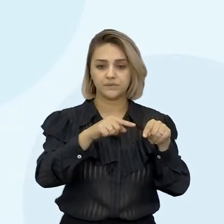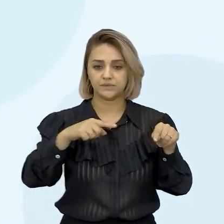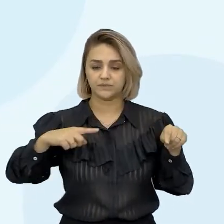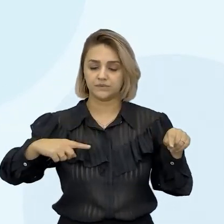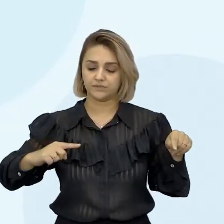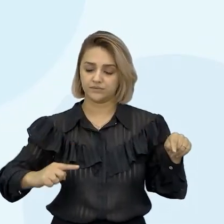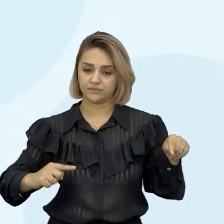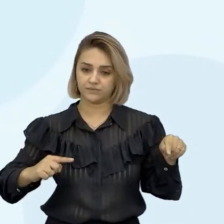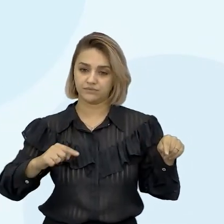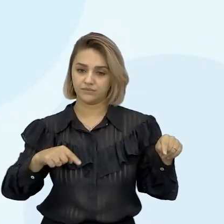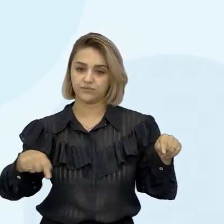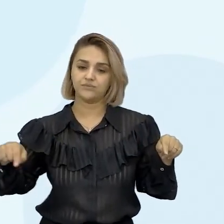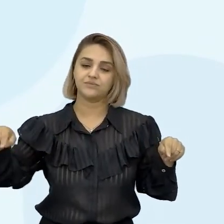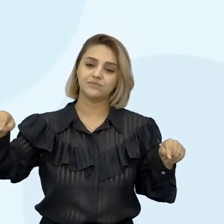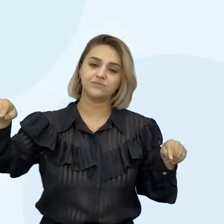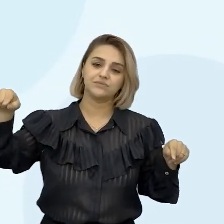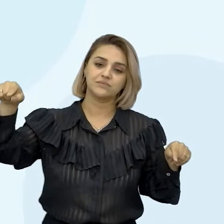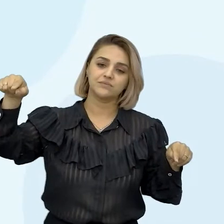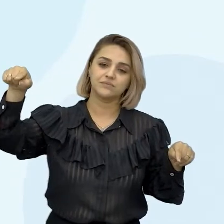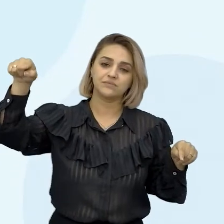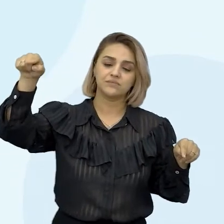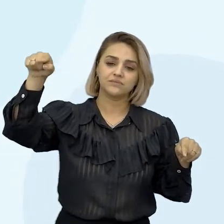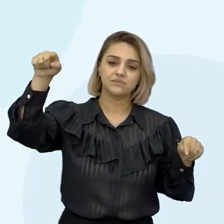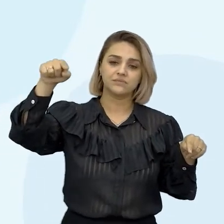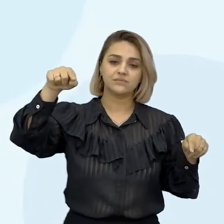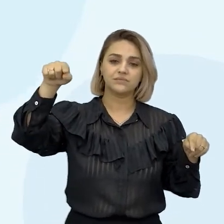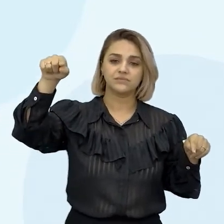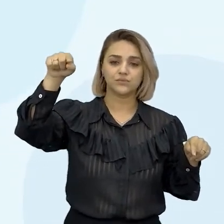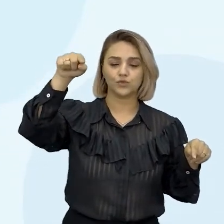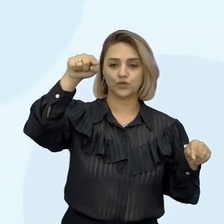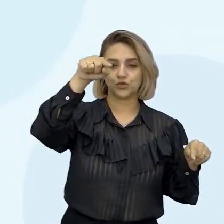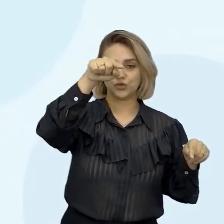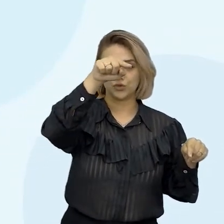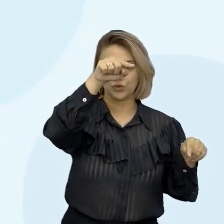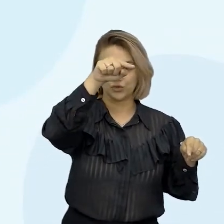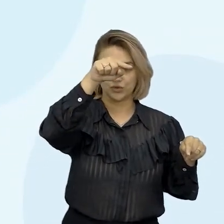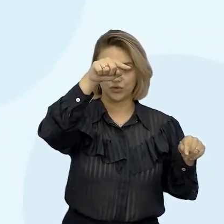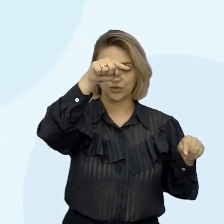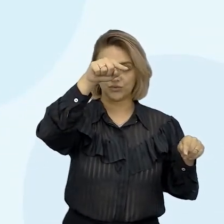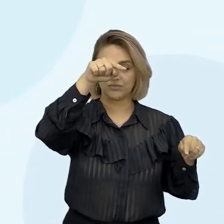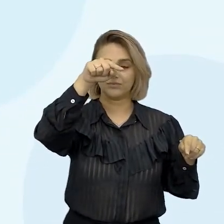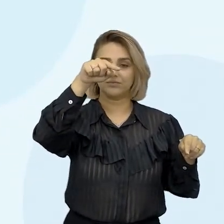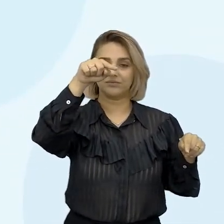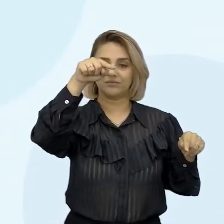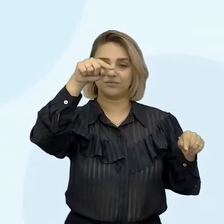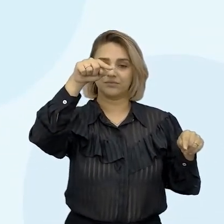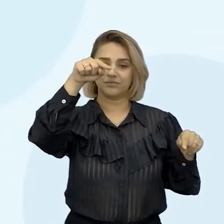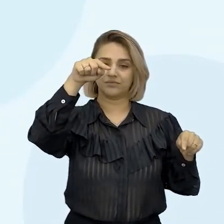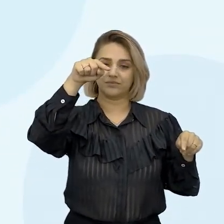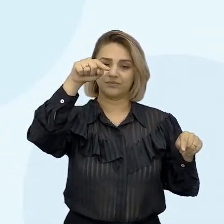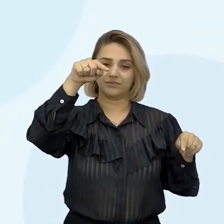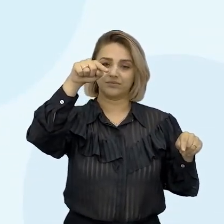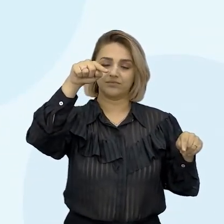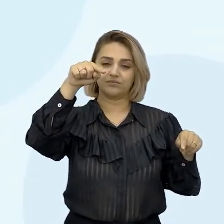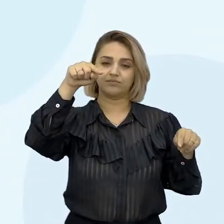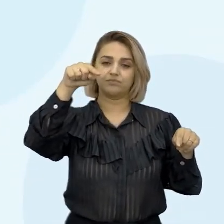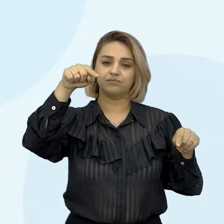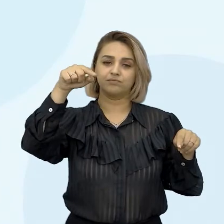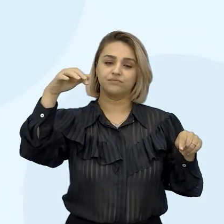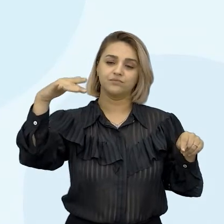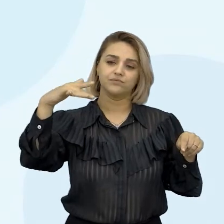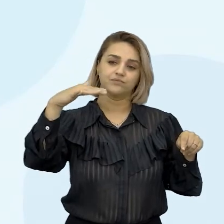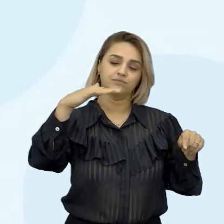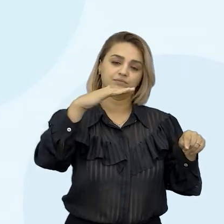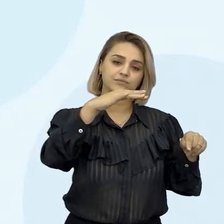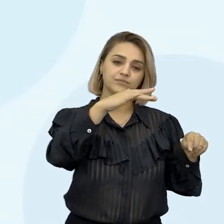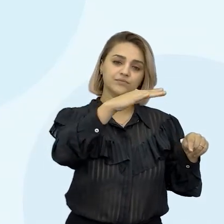fechado a passa sobe sobe sobe sobe passa